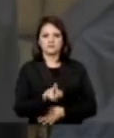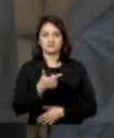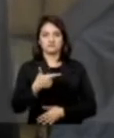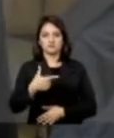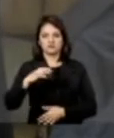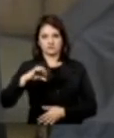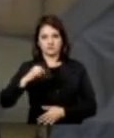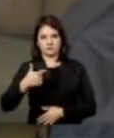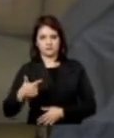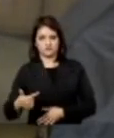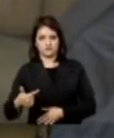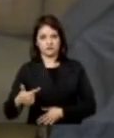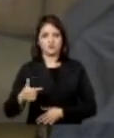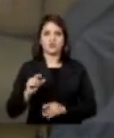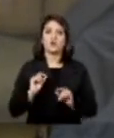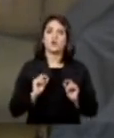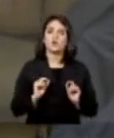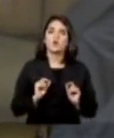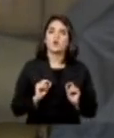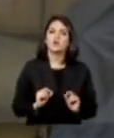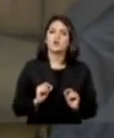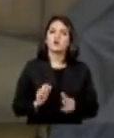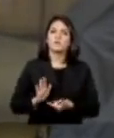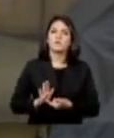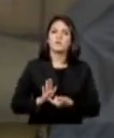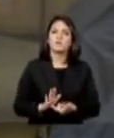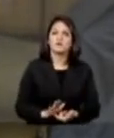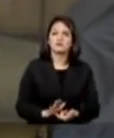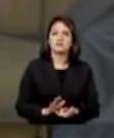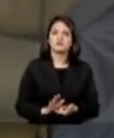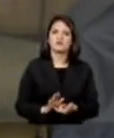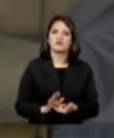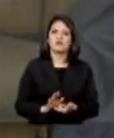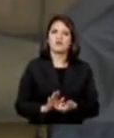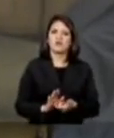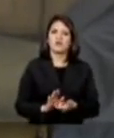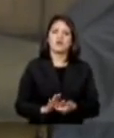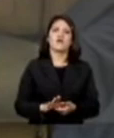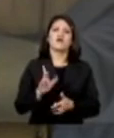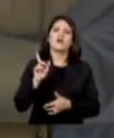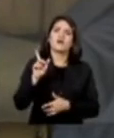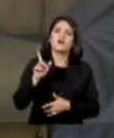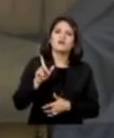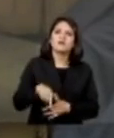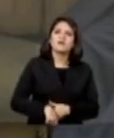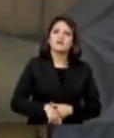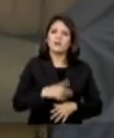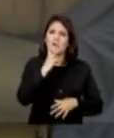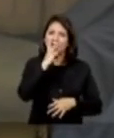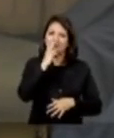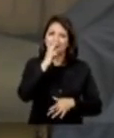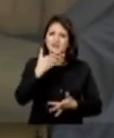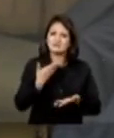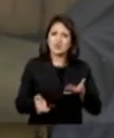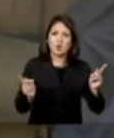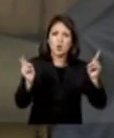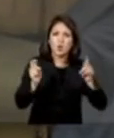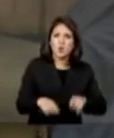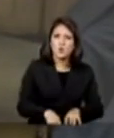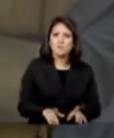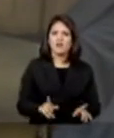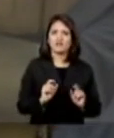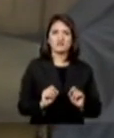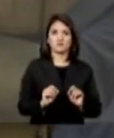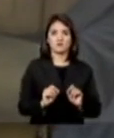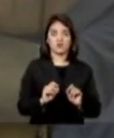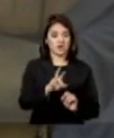126.292, significa negar sua competência precípua de guarda da